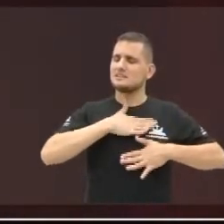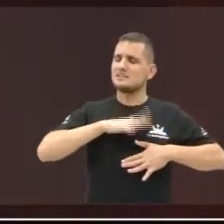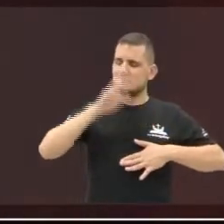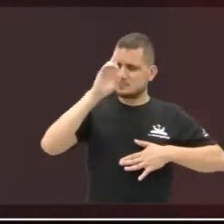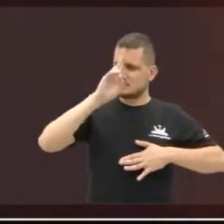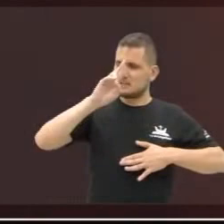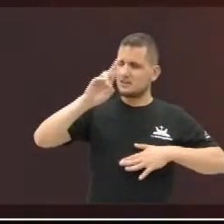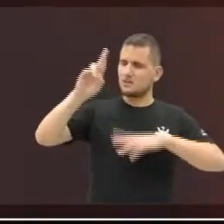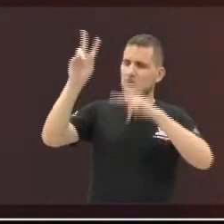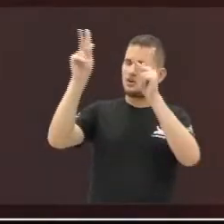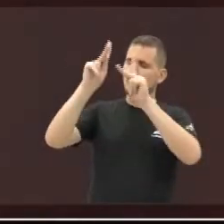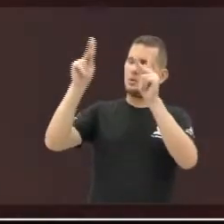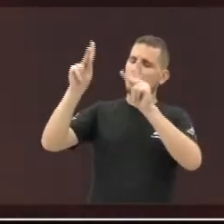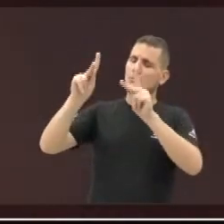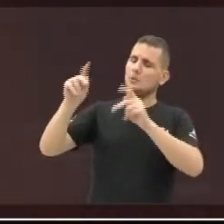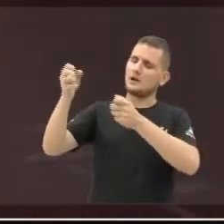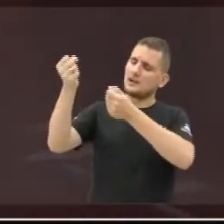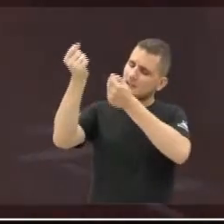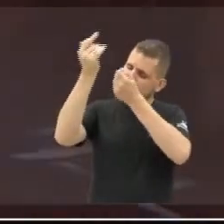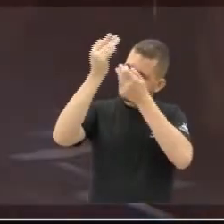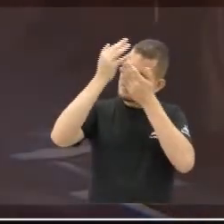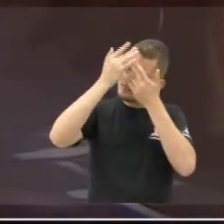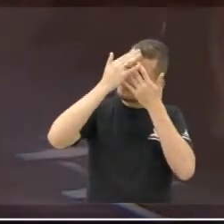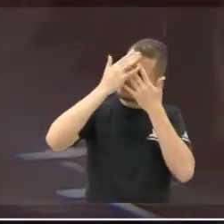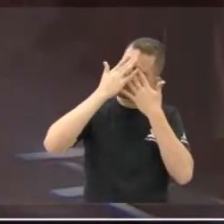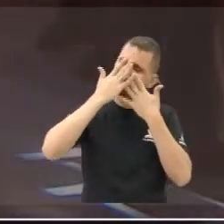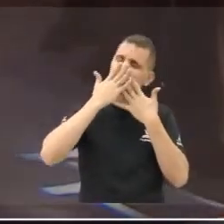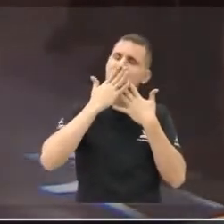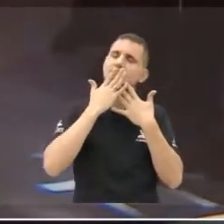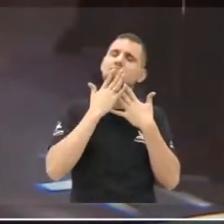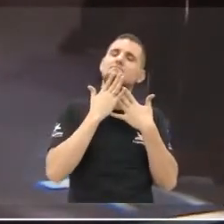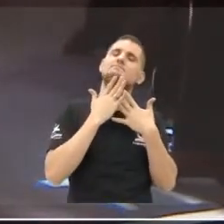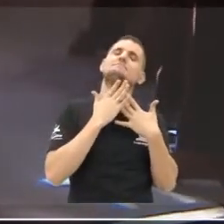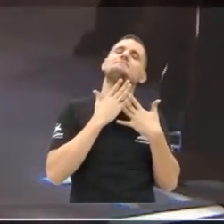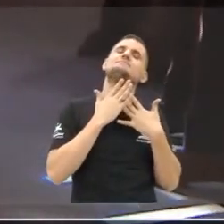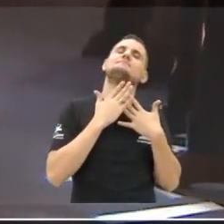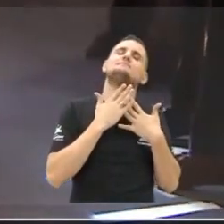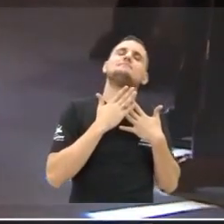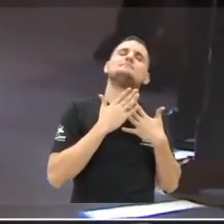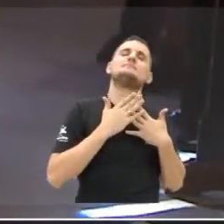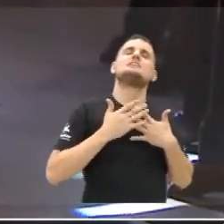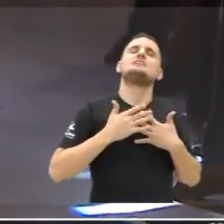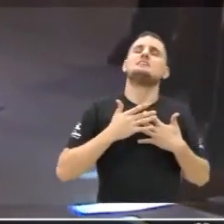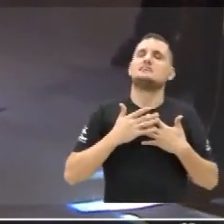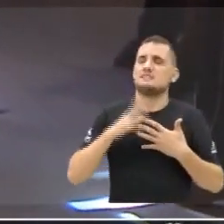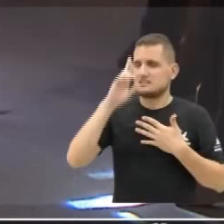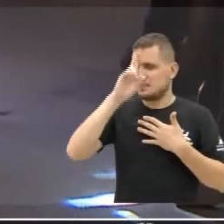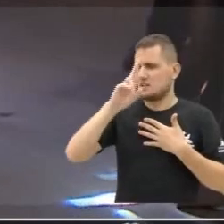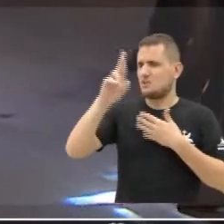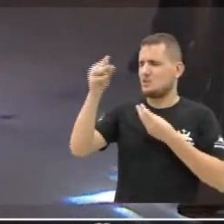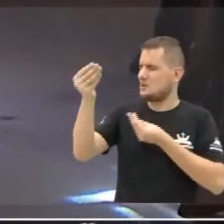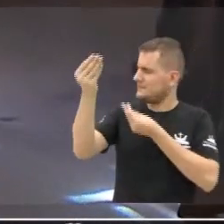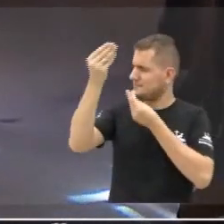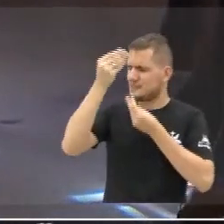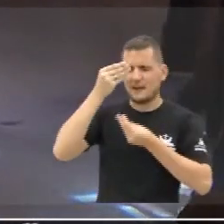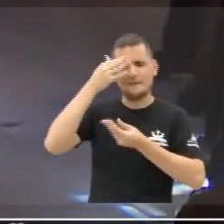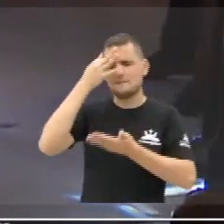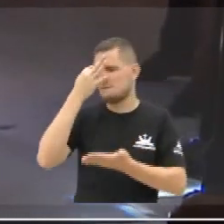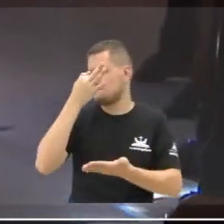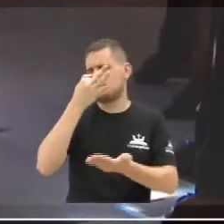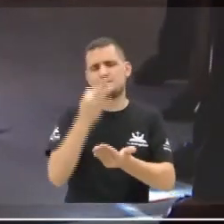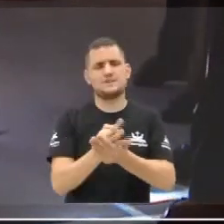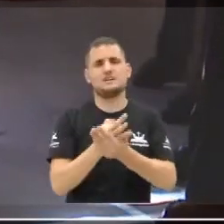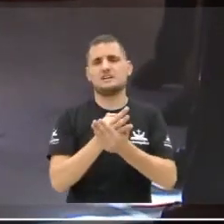Senhor. Olha isso. Aumenta minha fé em ti. Não me